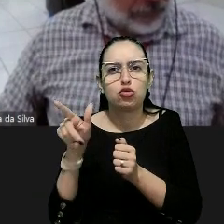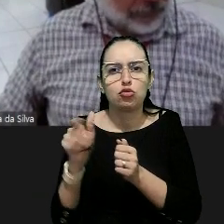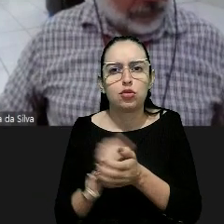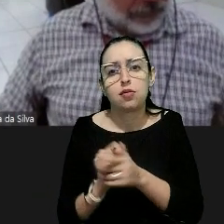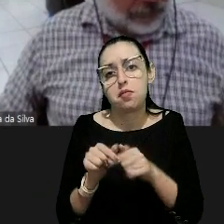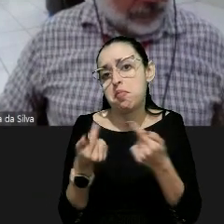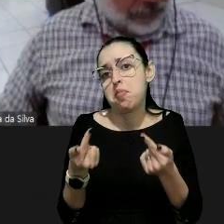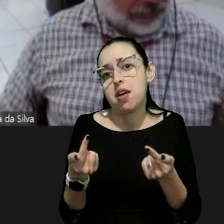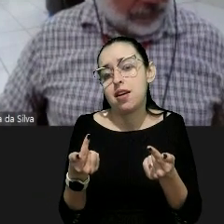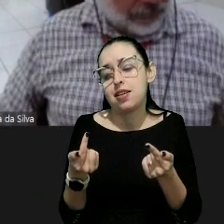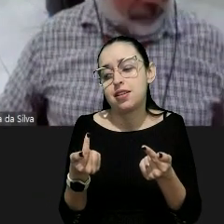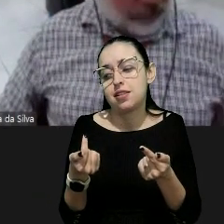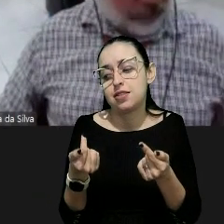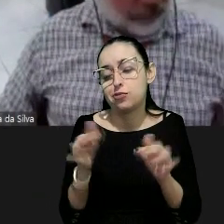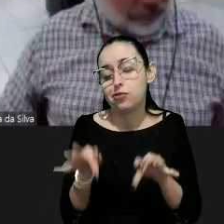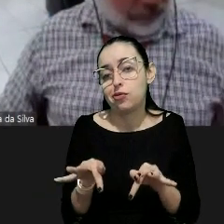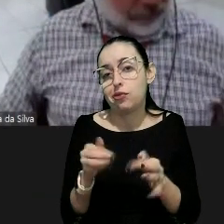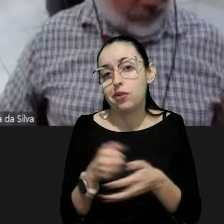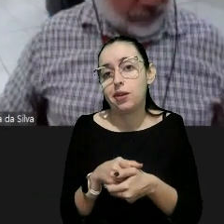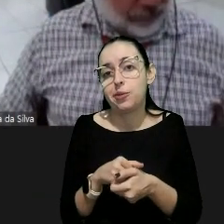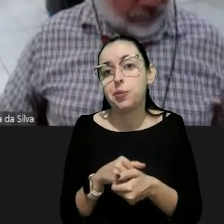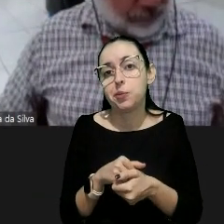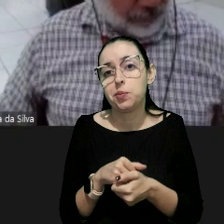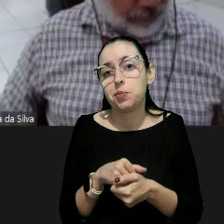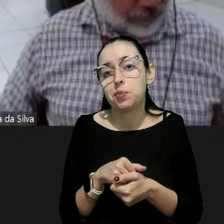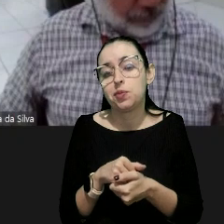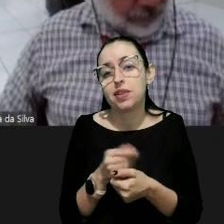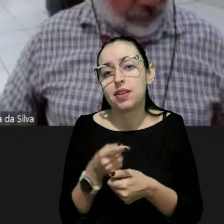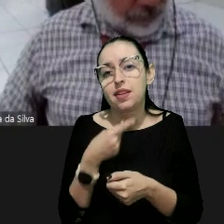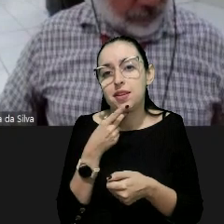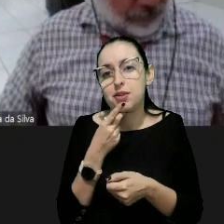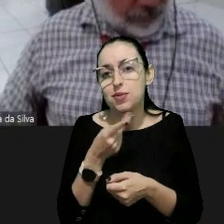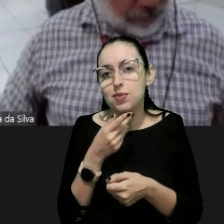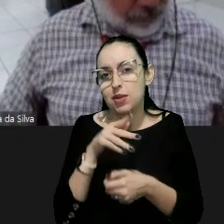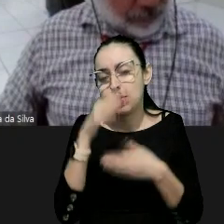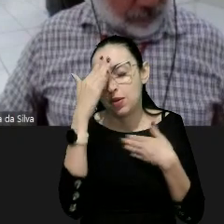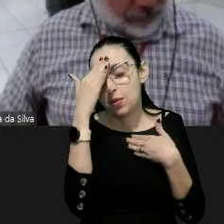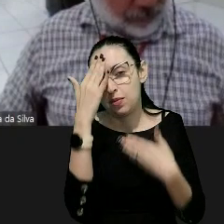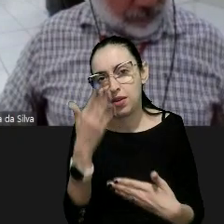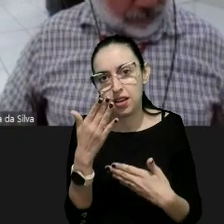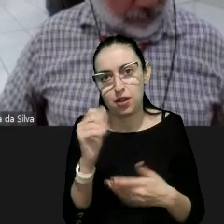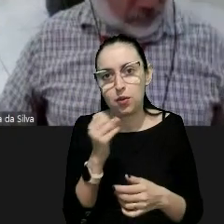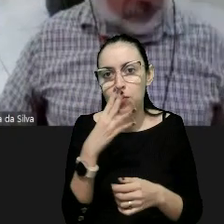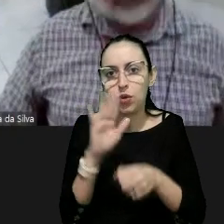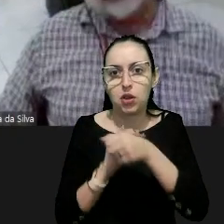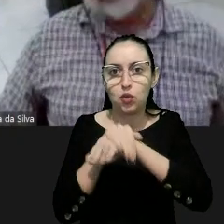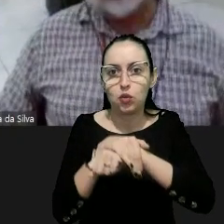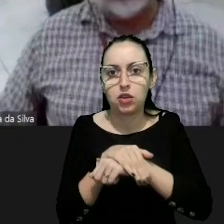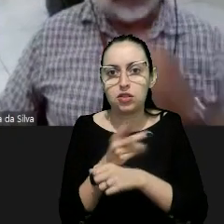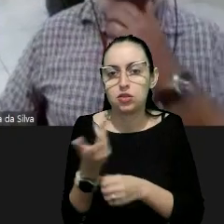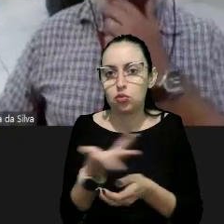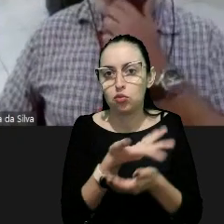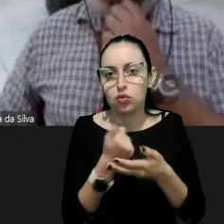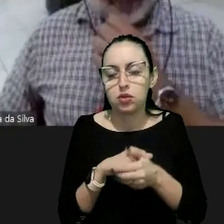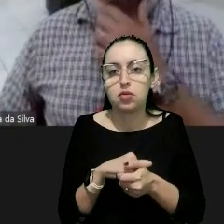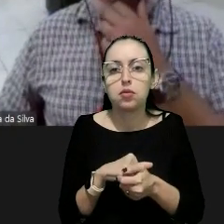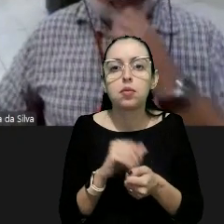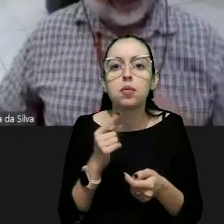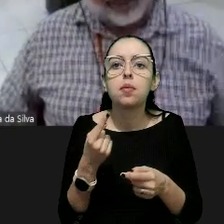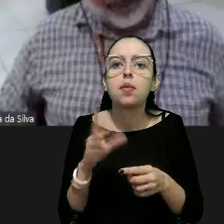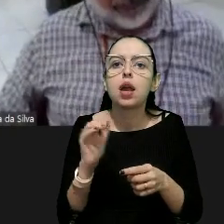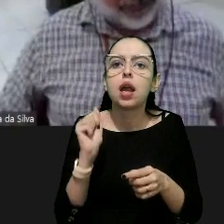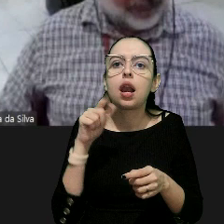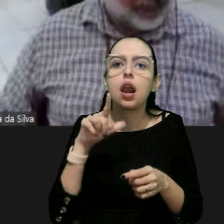Queria estar lá junto com ele para receber, mas enfim, é isso, gente. Tá? Obrigado, Cláudio, boa por noite a que todos.